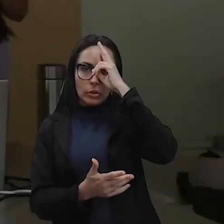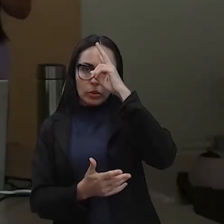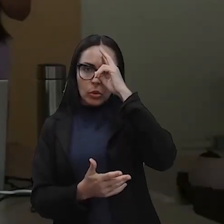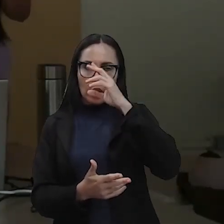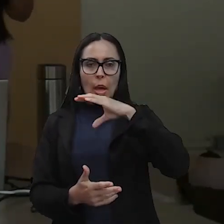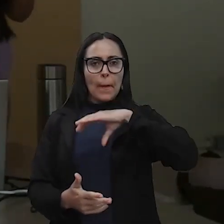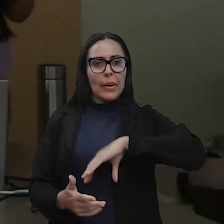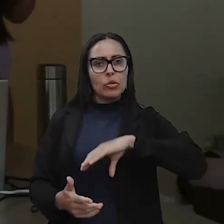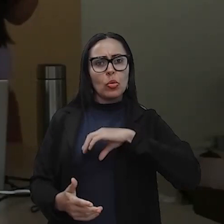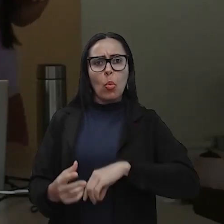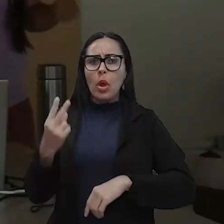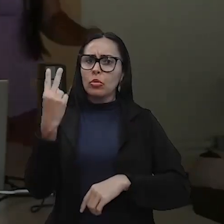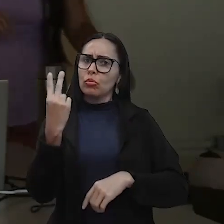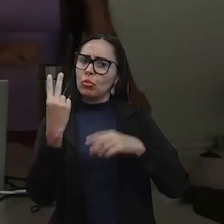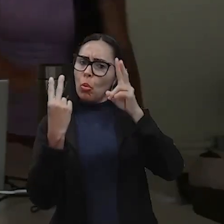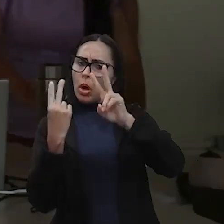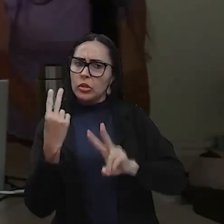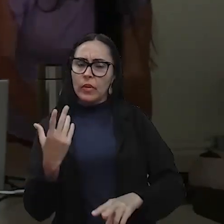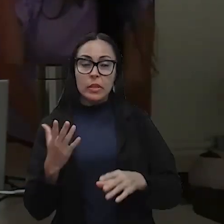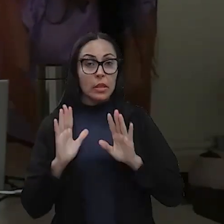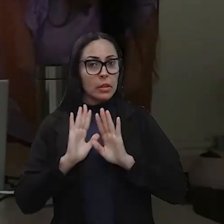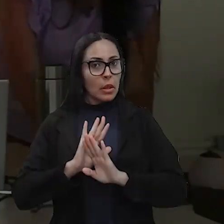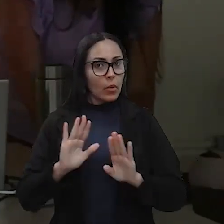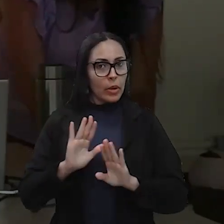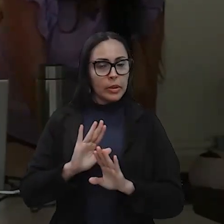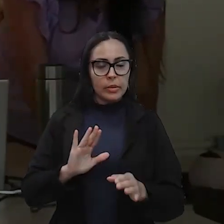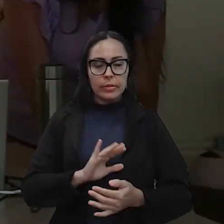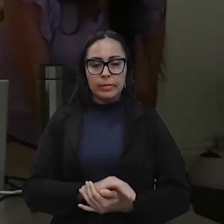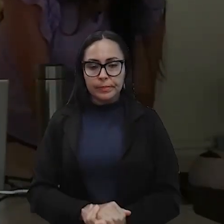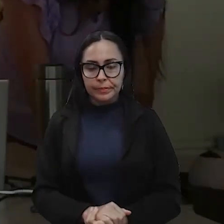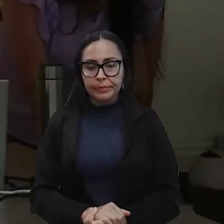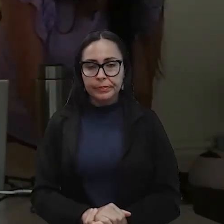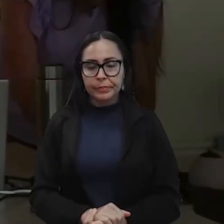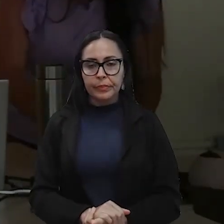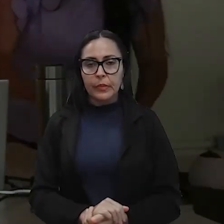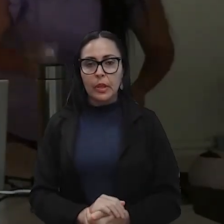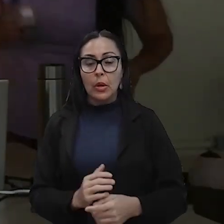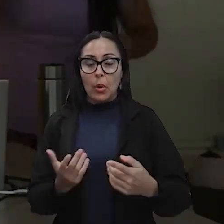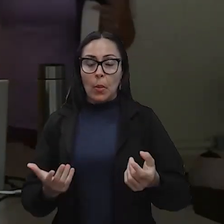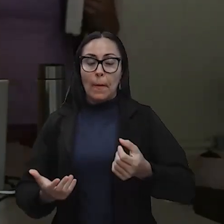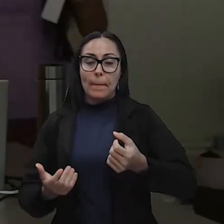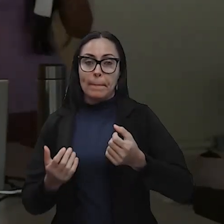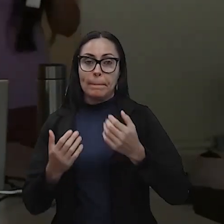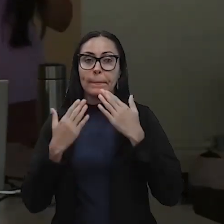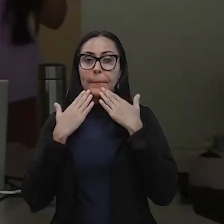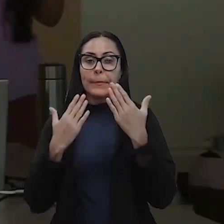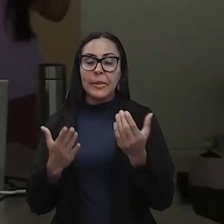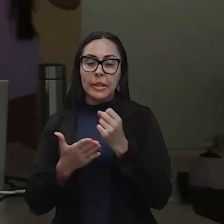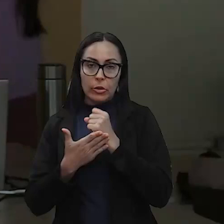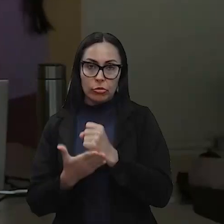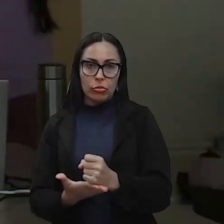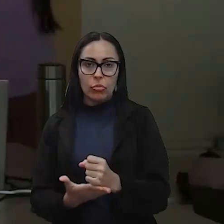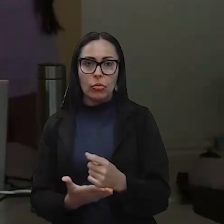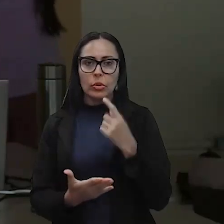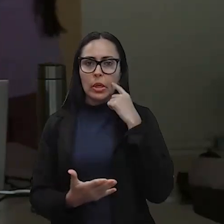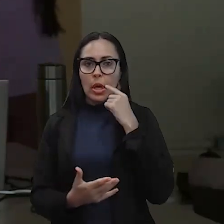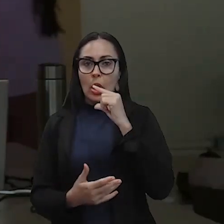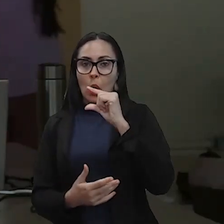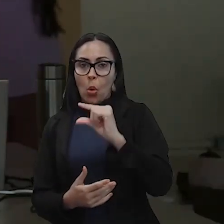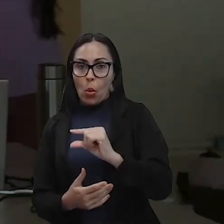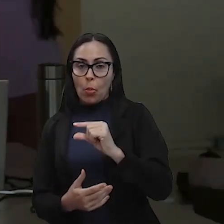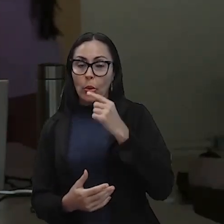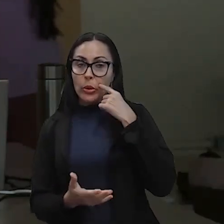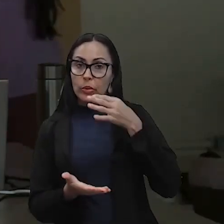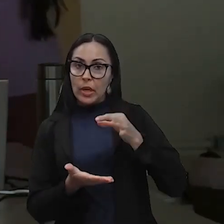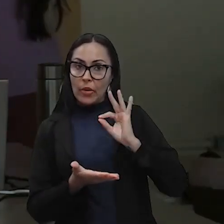Na verdade, não é isso. Eu trouxe aqui, pedi ajuda aí aos universitários, um pouquinho de café e